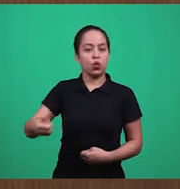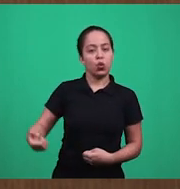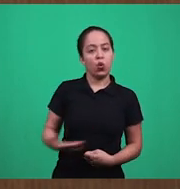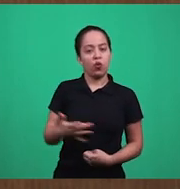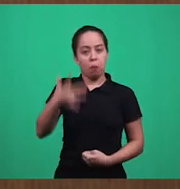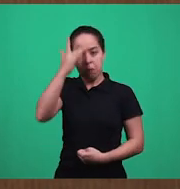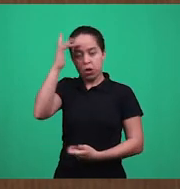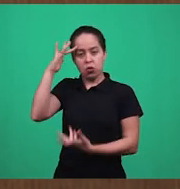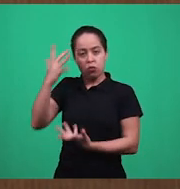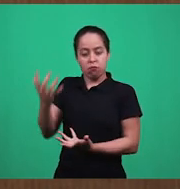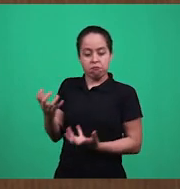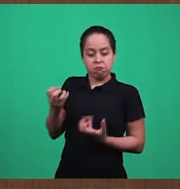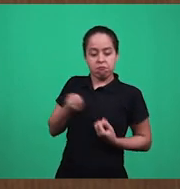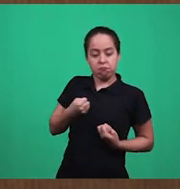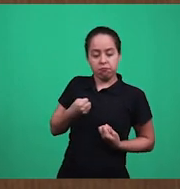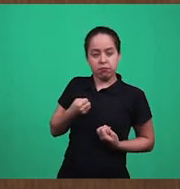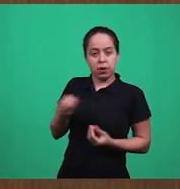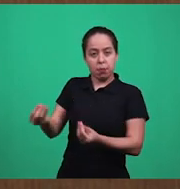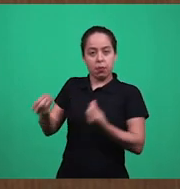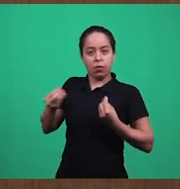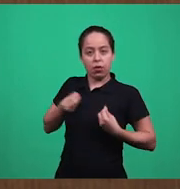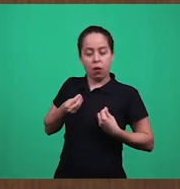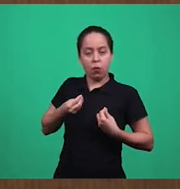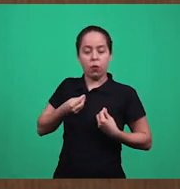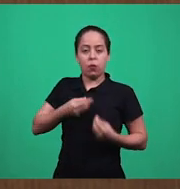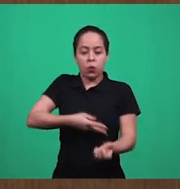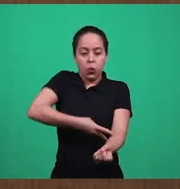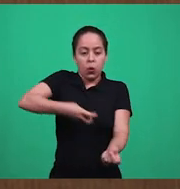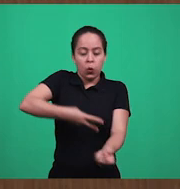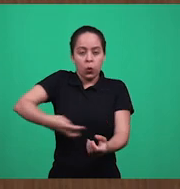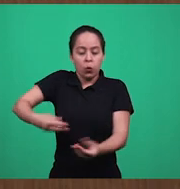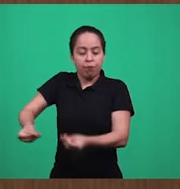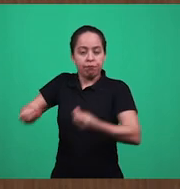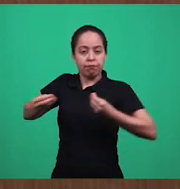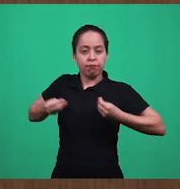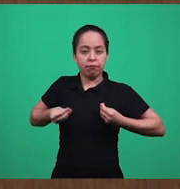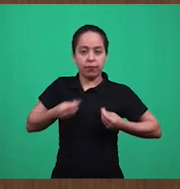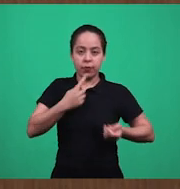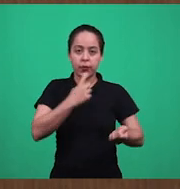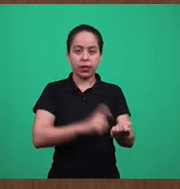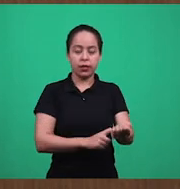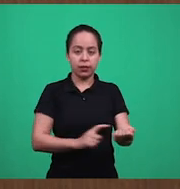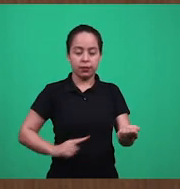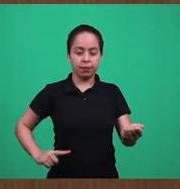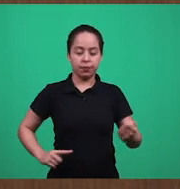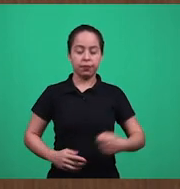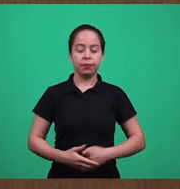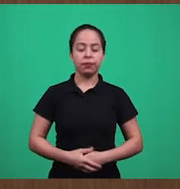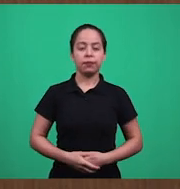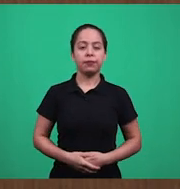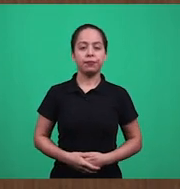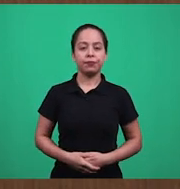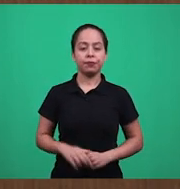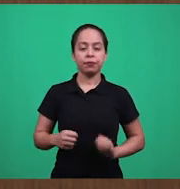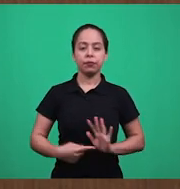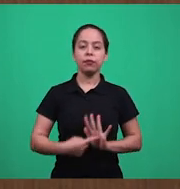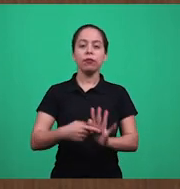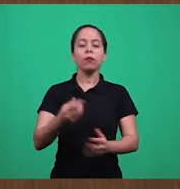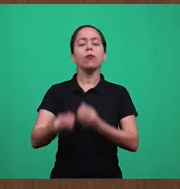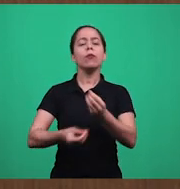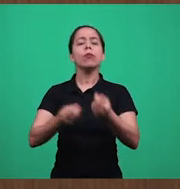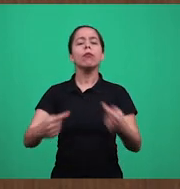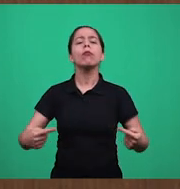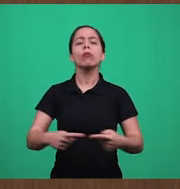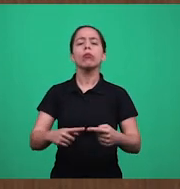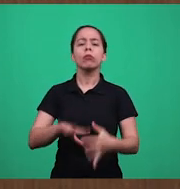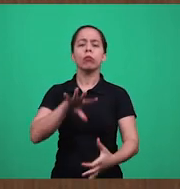seu doador. Isso é muito interessante se nós quisermos aplicar isso dentro da